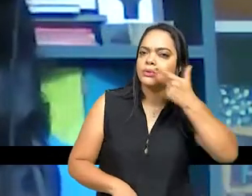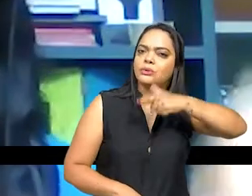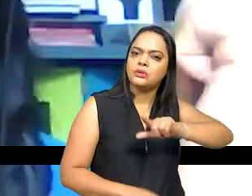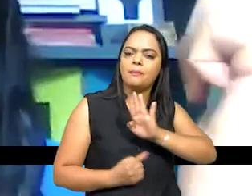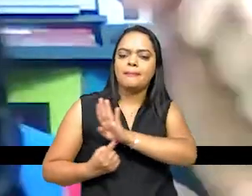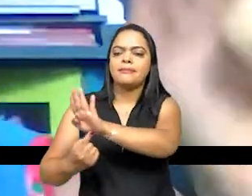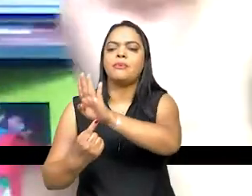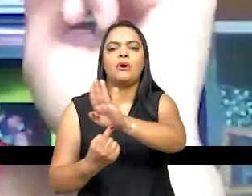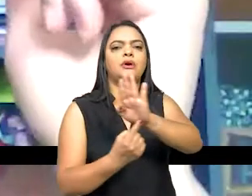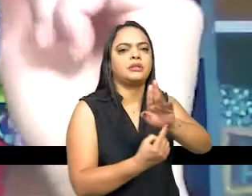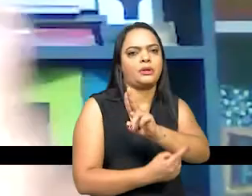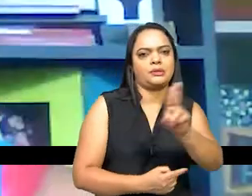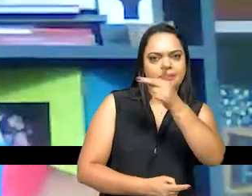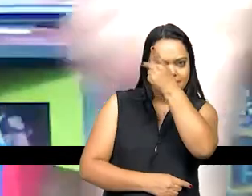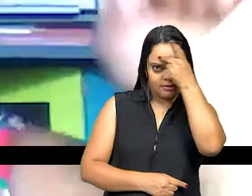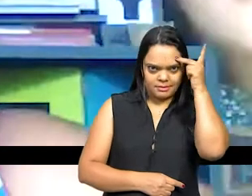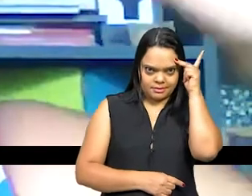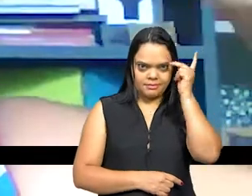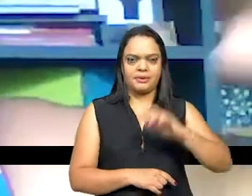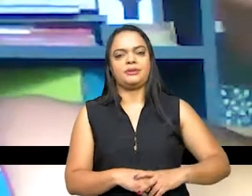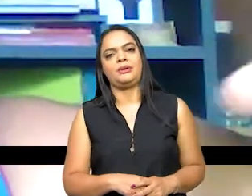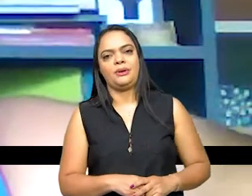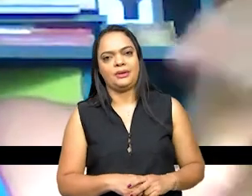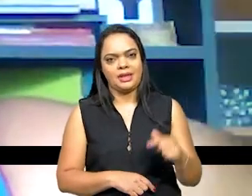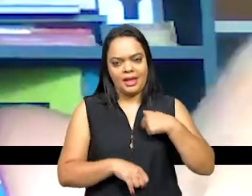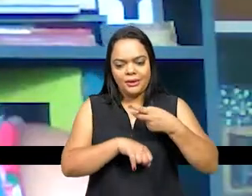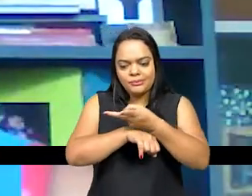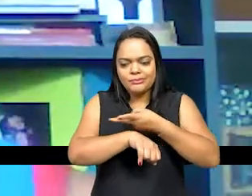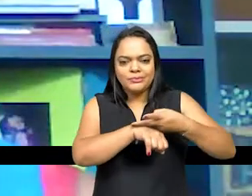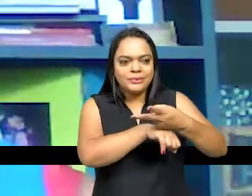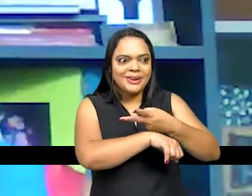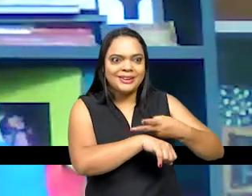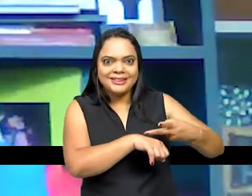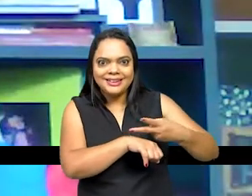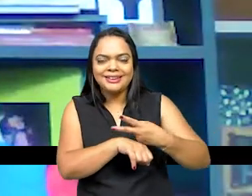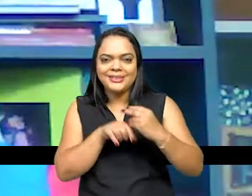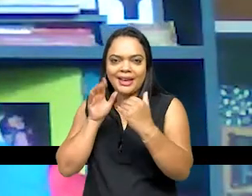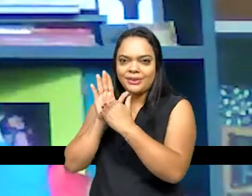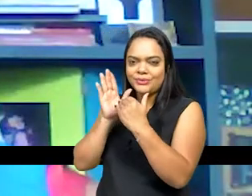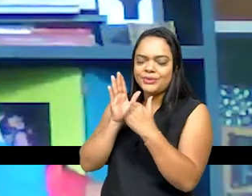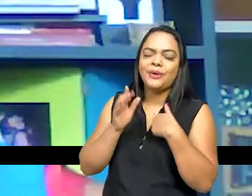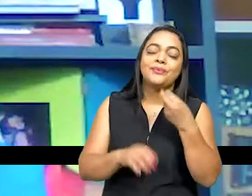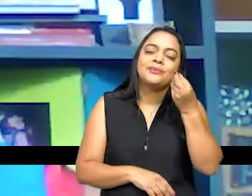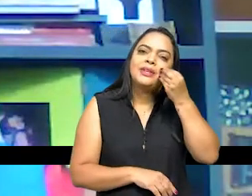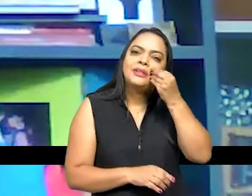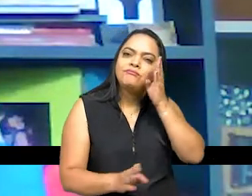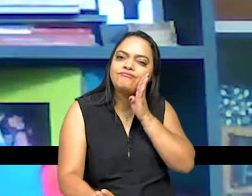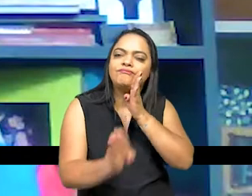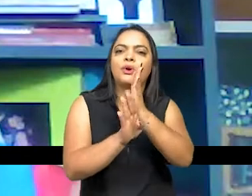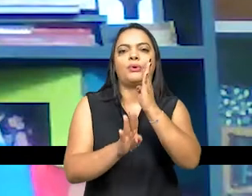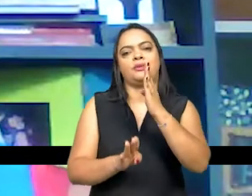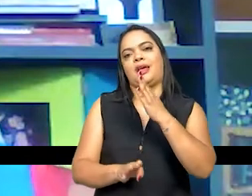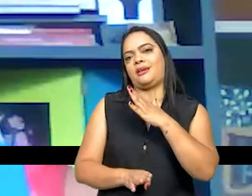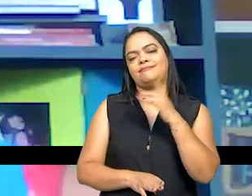estava procurando aqui, vocês devem ter visto alguém aqui atrás dando uma catadinha, porque eu queria ver se eu encontrava o meu exemplar